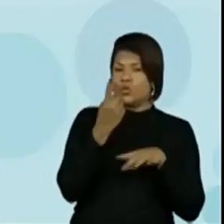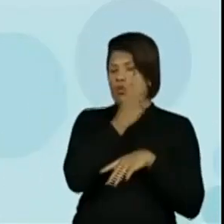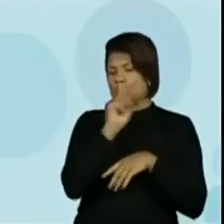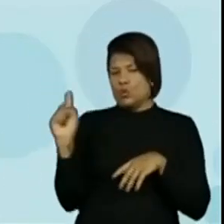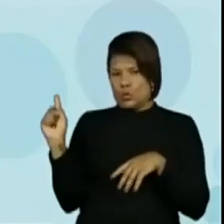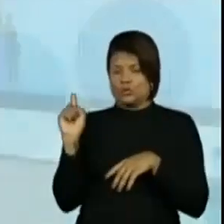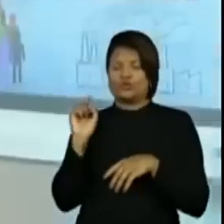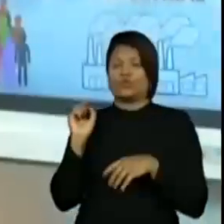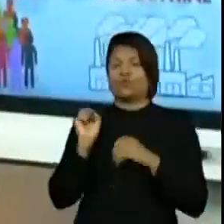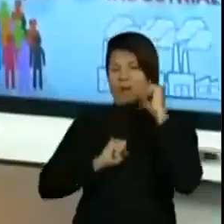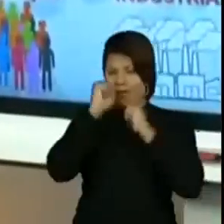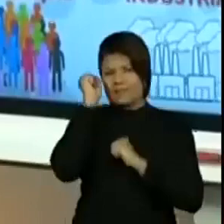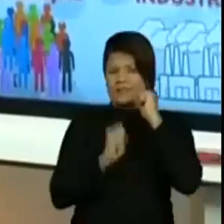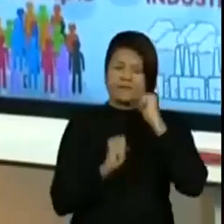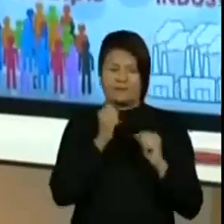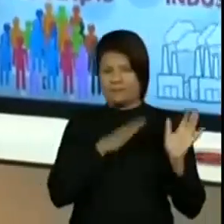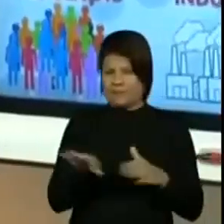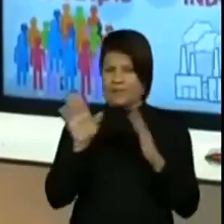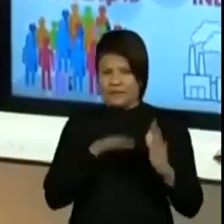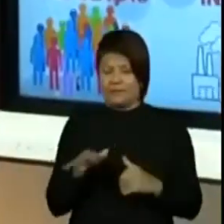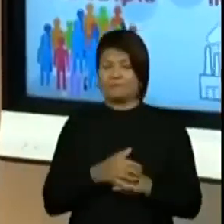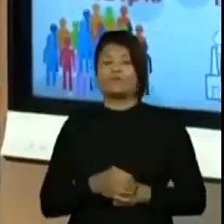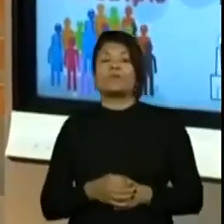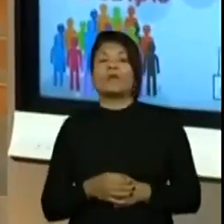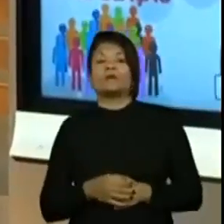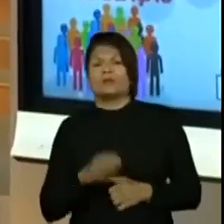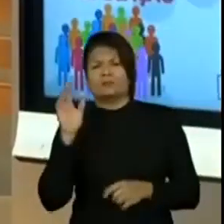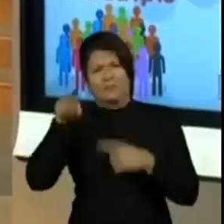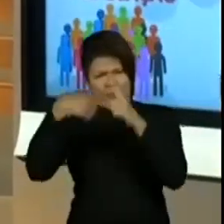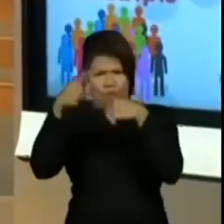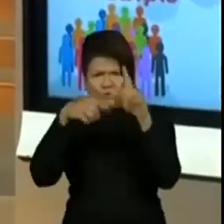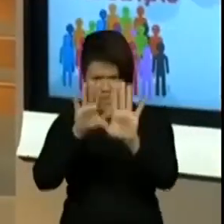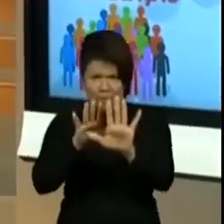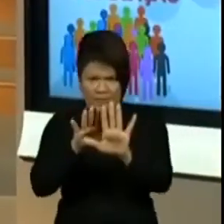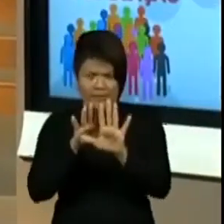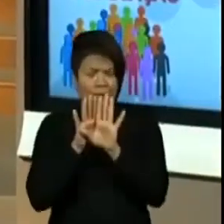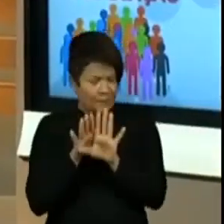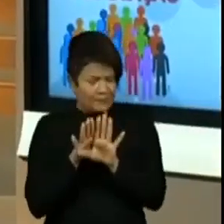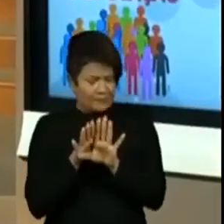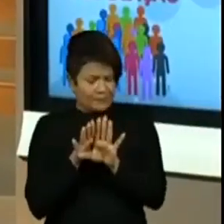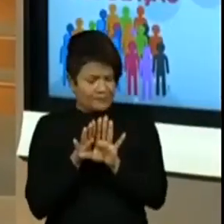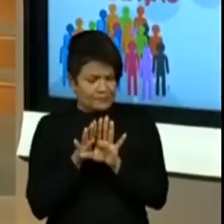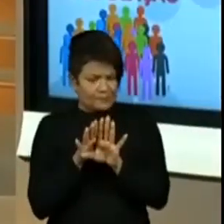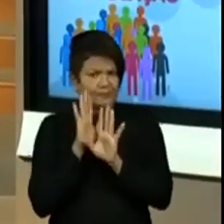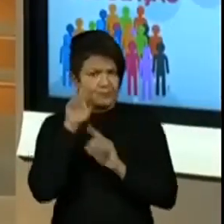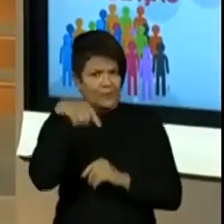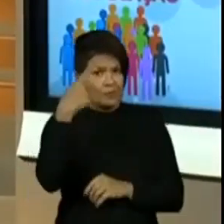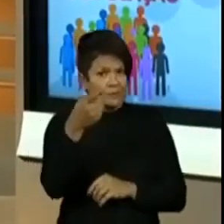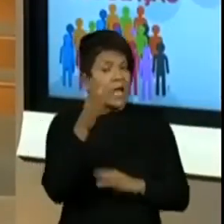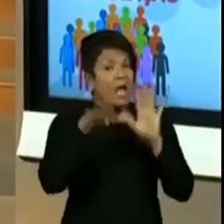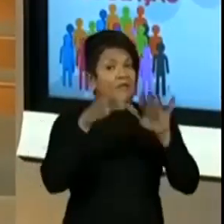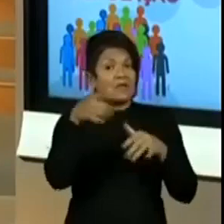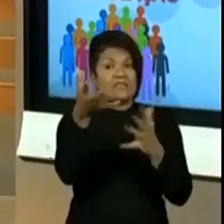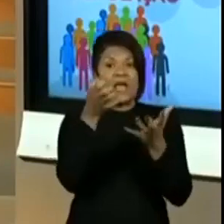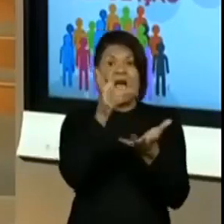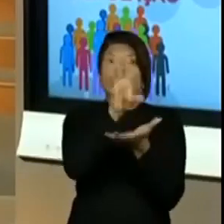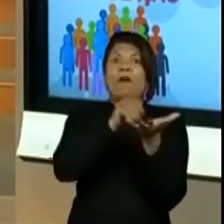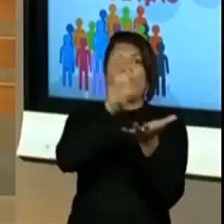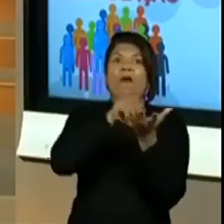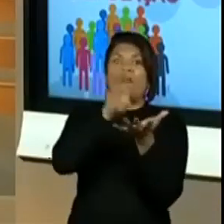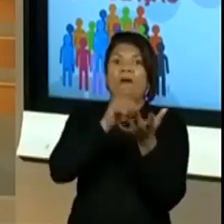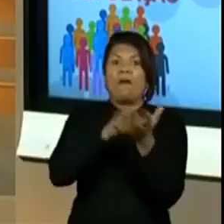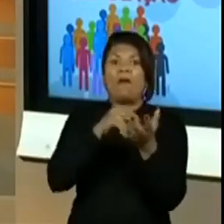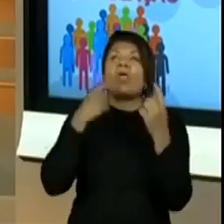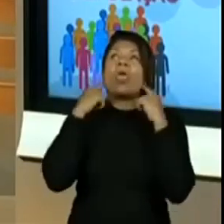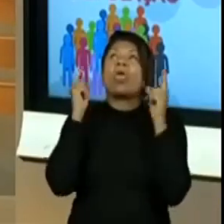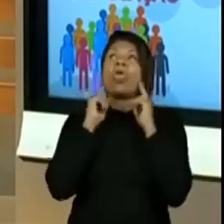professor. O oráculo vai deixar rapidinho na tela depois, mas calma, depois. Às vezes vocês querem anotar e nem fica prestando atenção no professor.